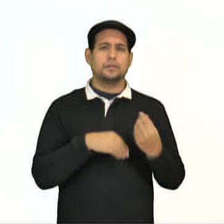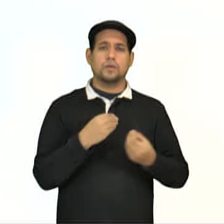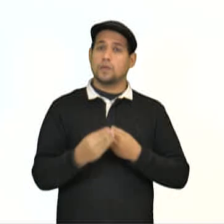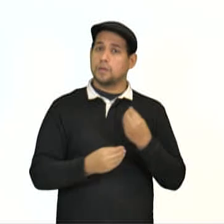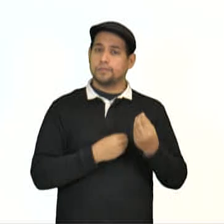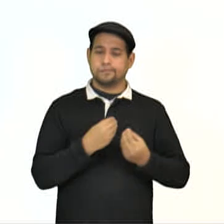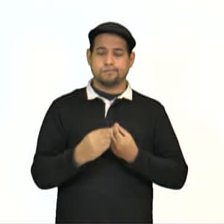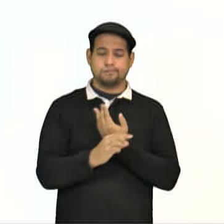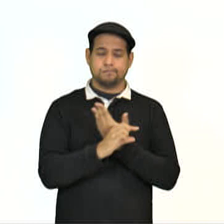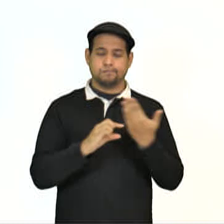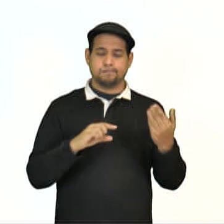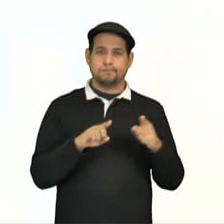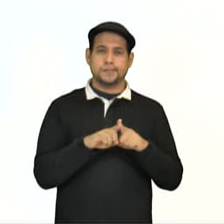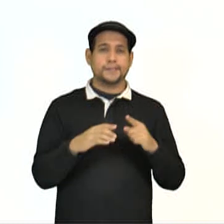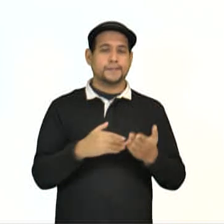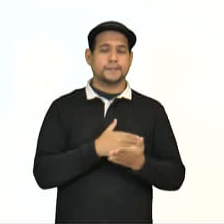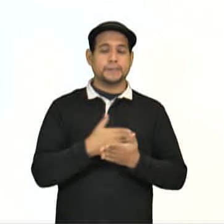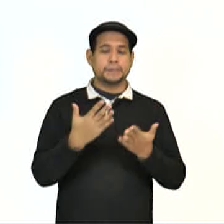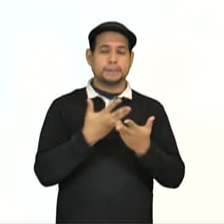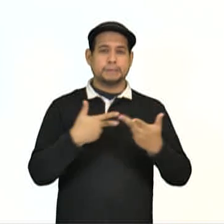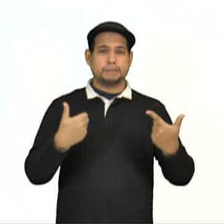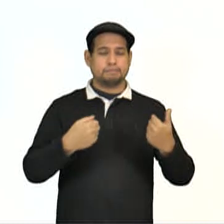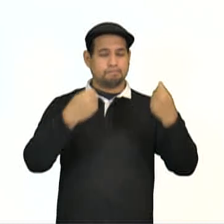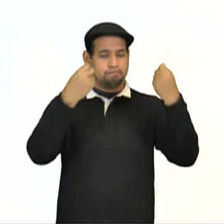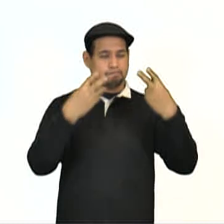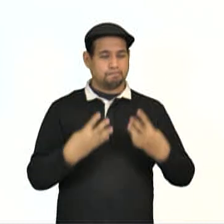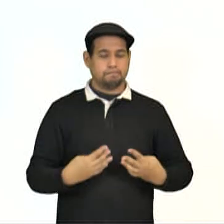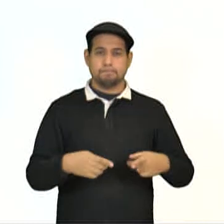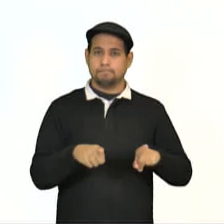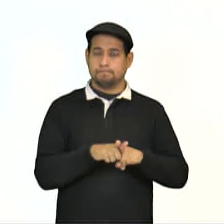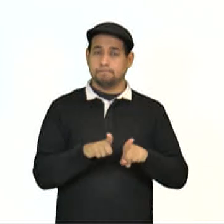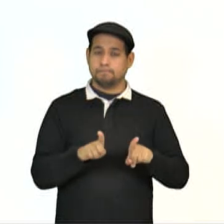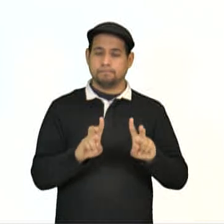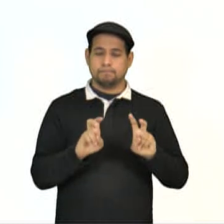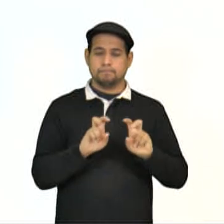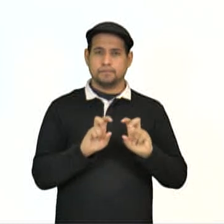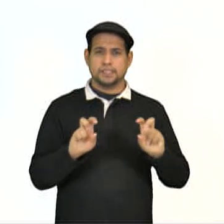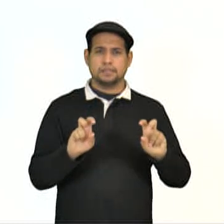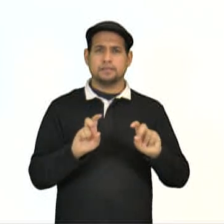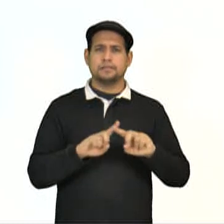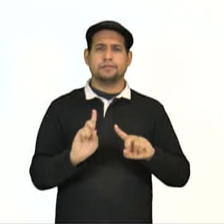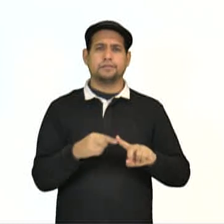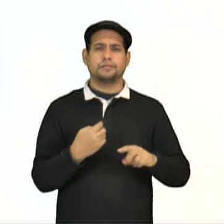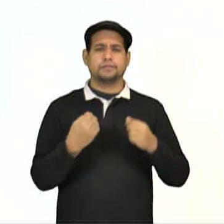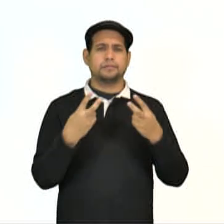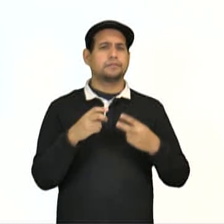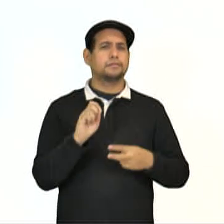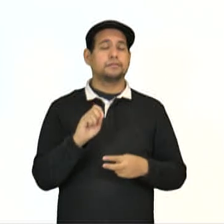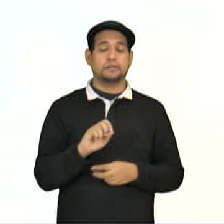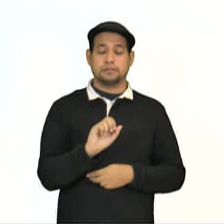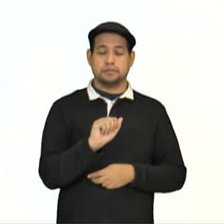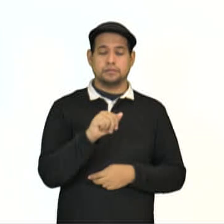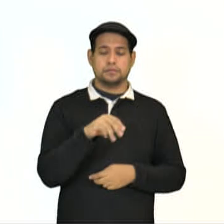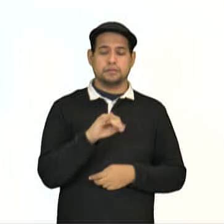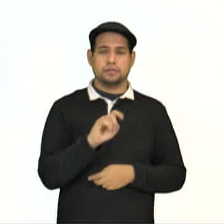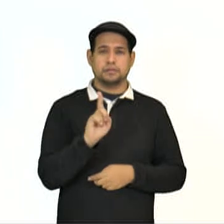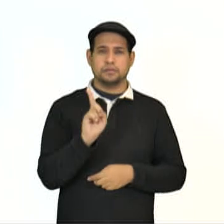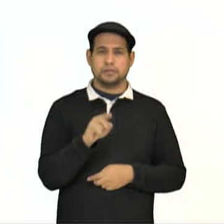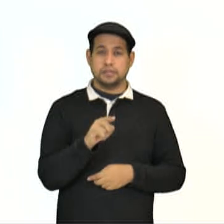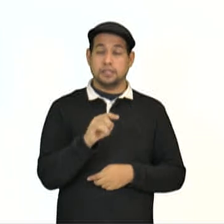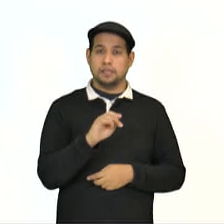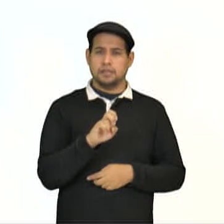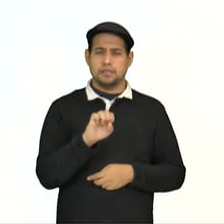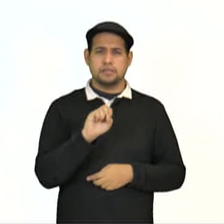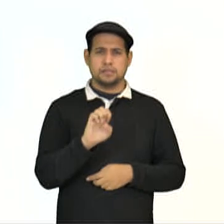pelos autores para dar maior expressividade ao texto. Nós vamos falar sobre a antítese, figura